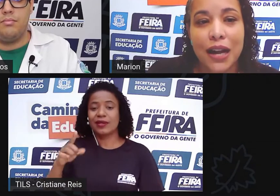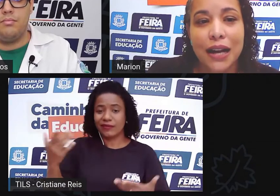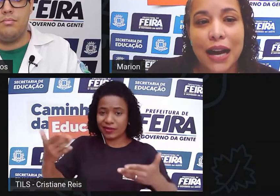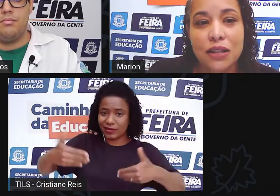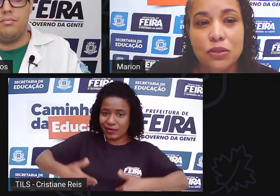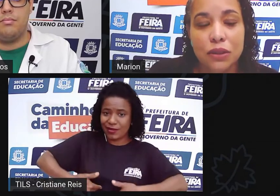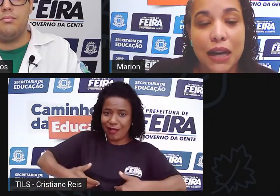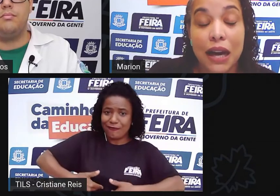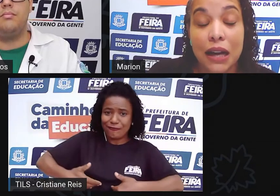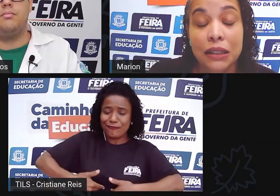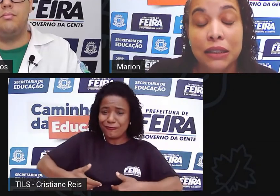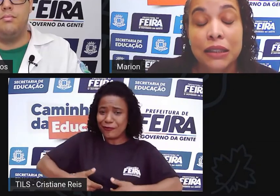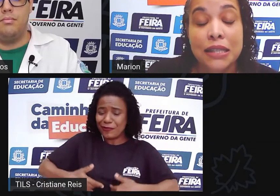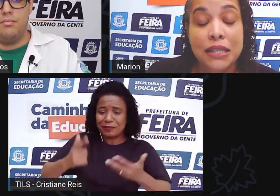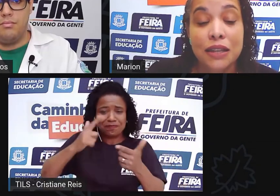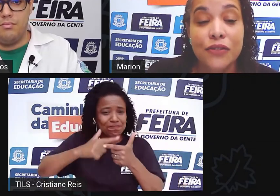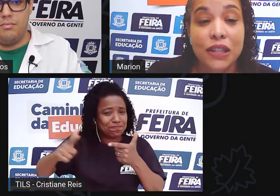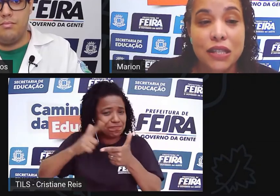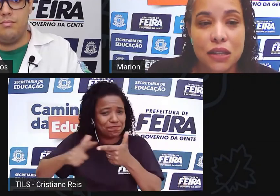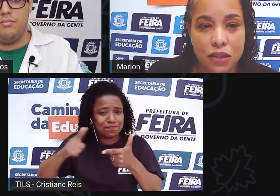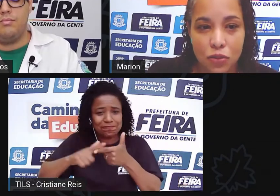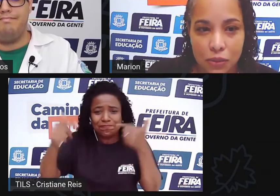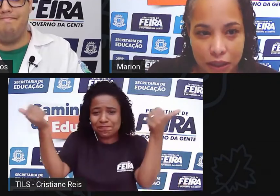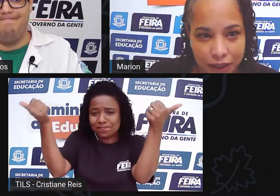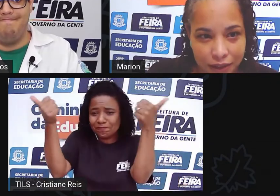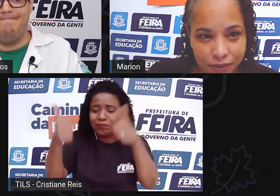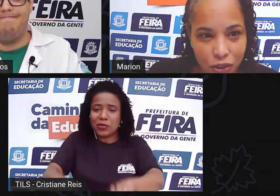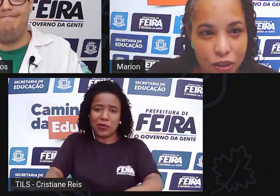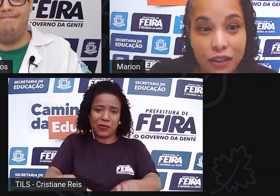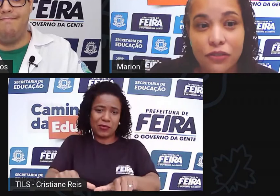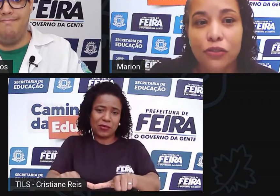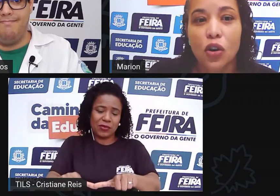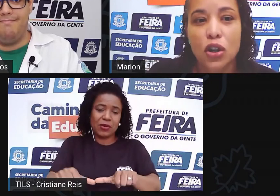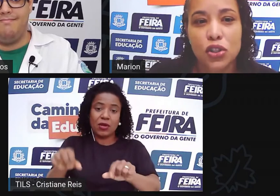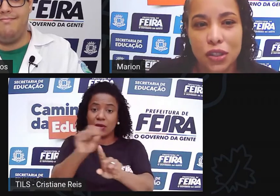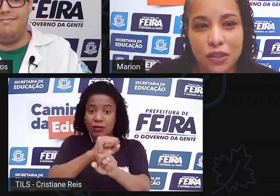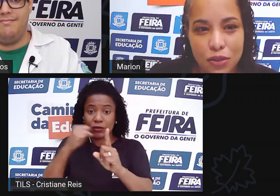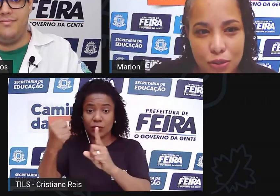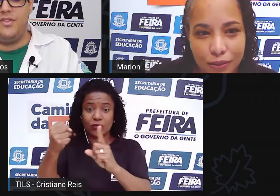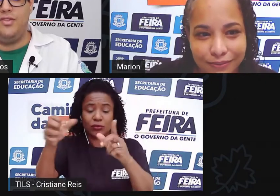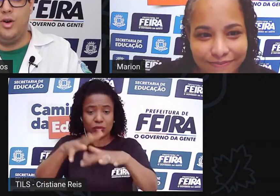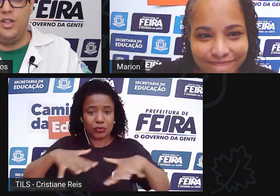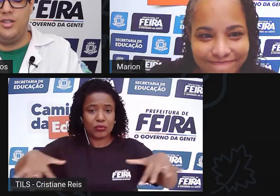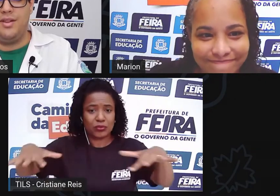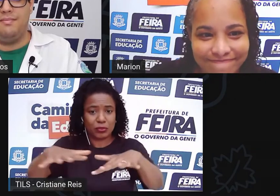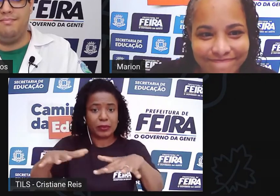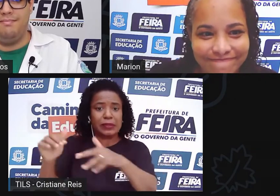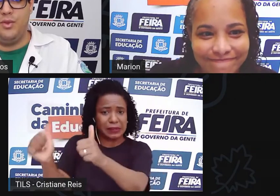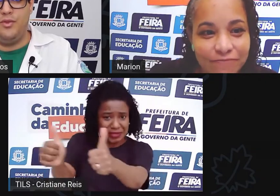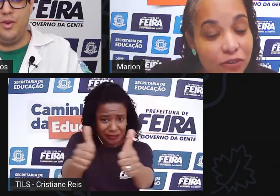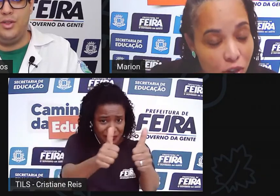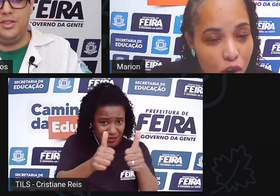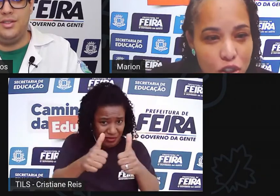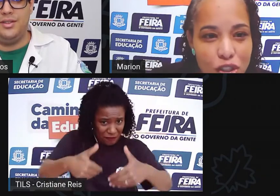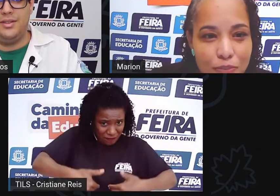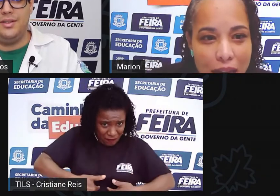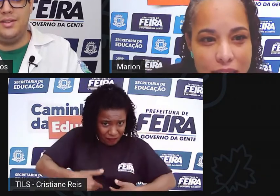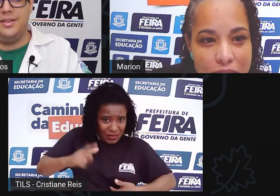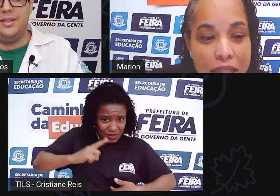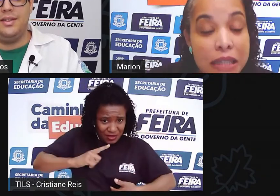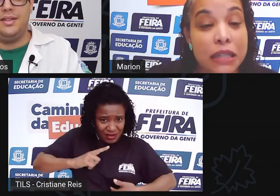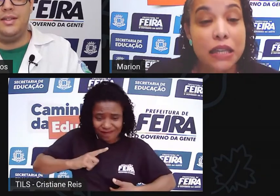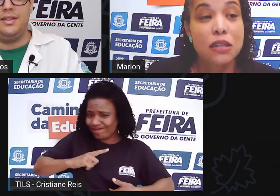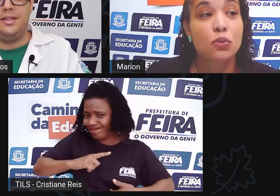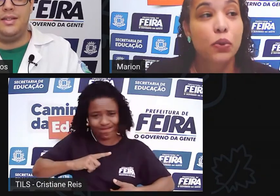do fracasso da civilização humana. Olha que forte isso. Forte, né? Muito forte. Forte